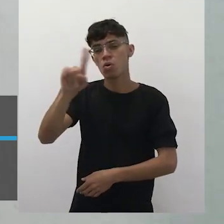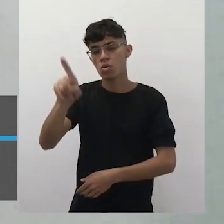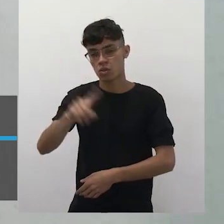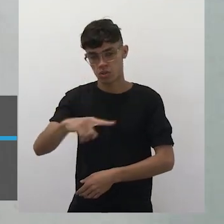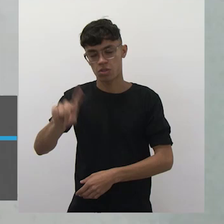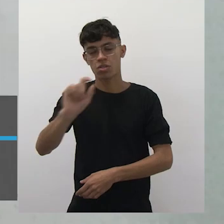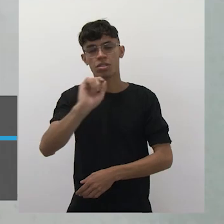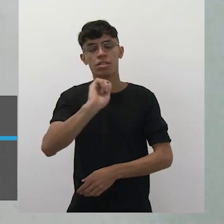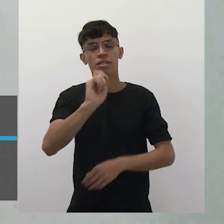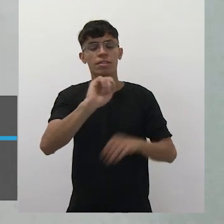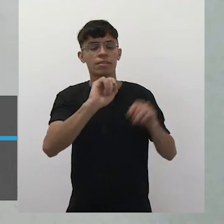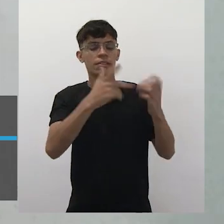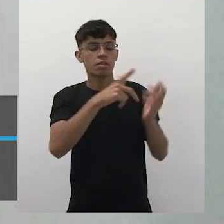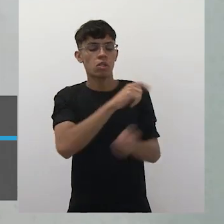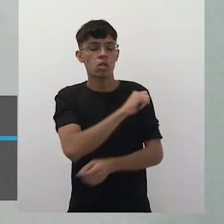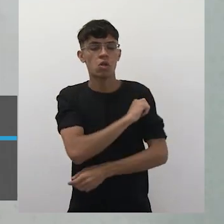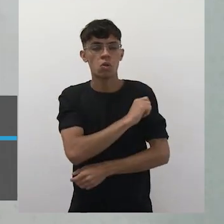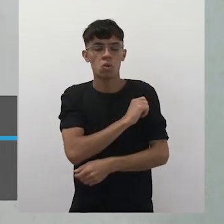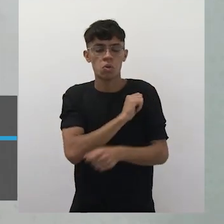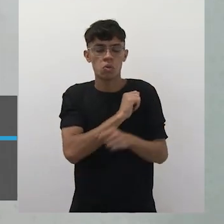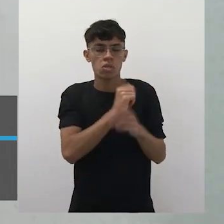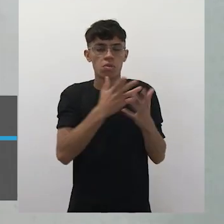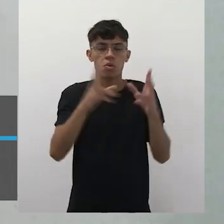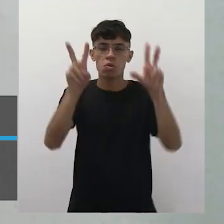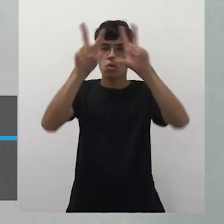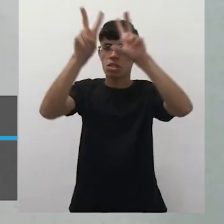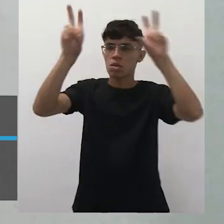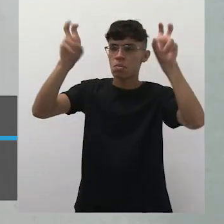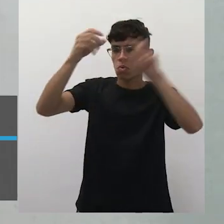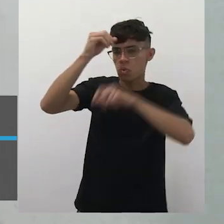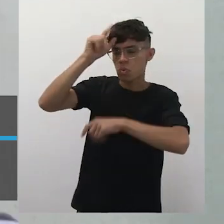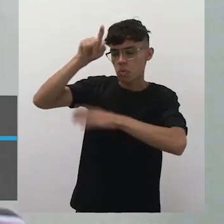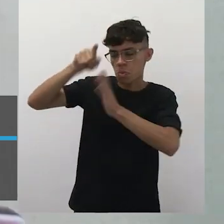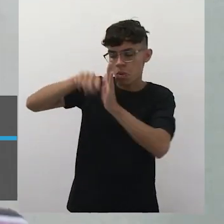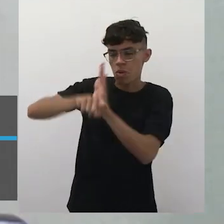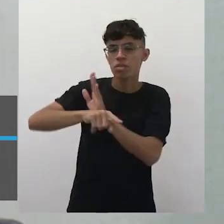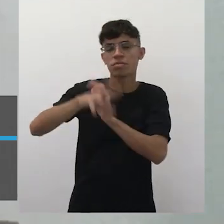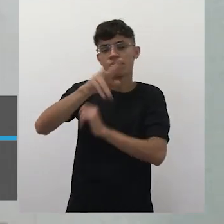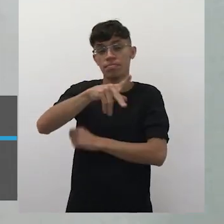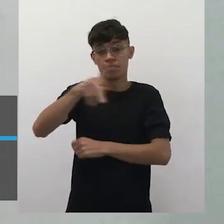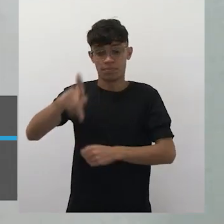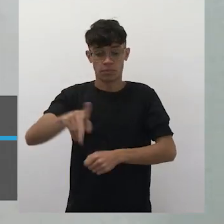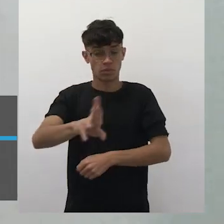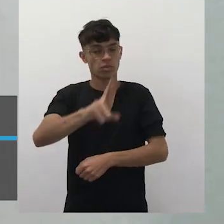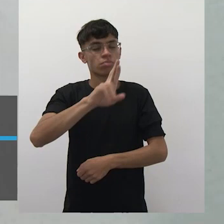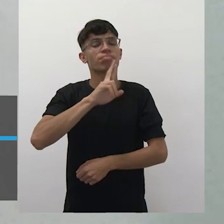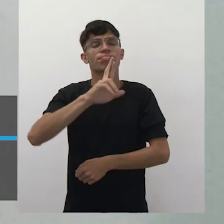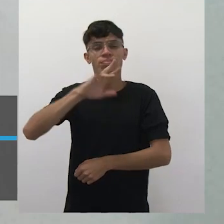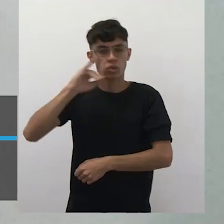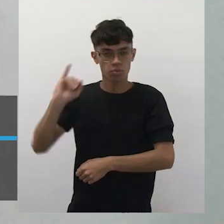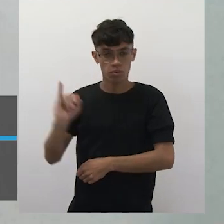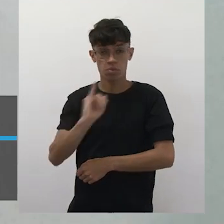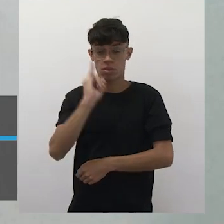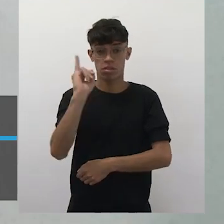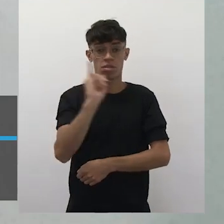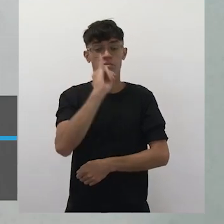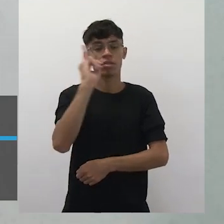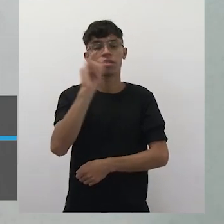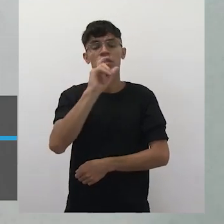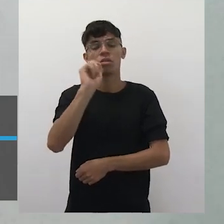ampliam a perspectiva do aluno sobre o tema. Muitos professores disseram que é muito importante trabalhar